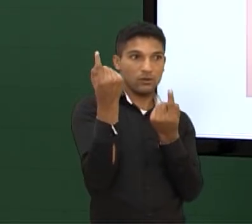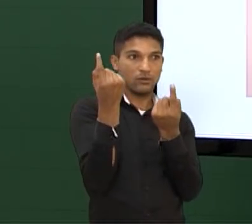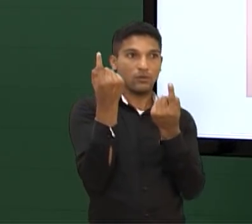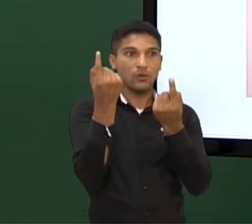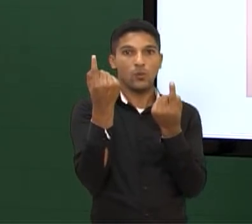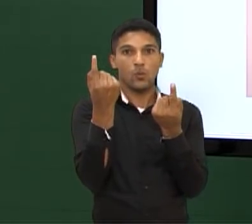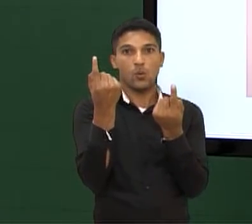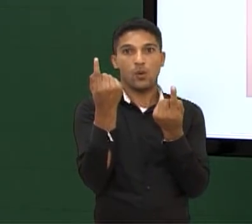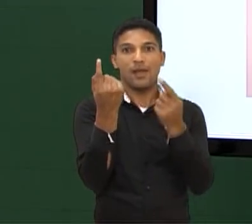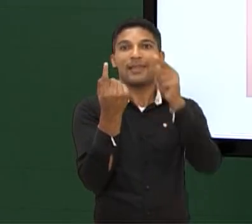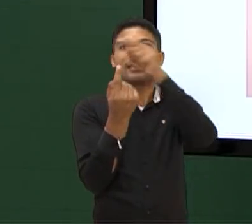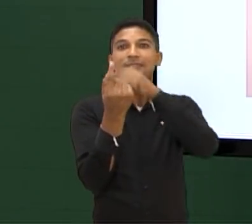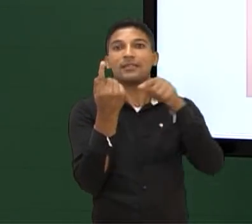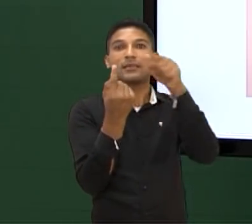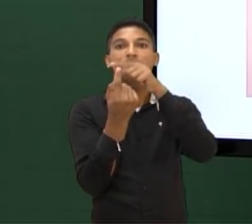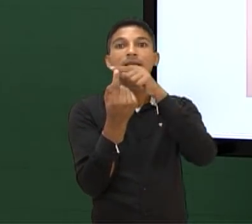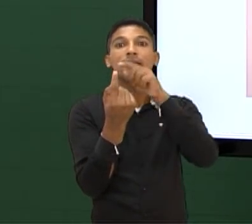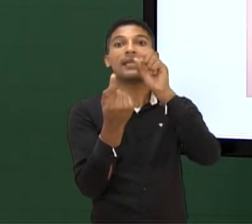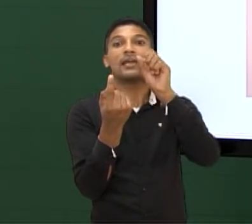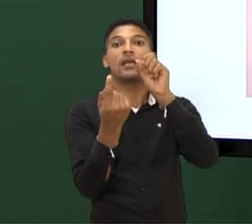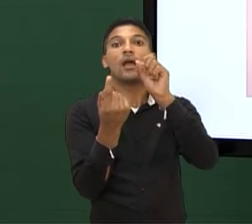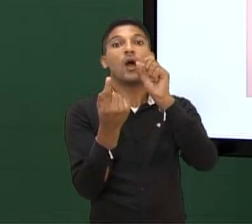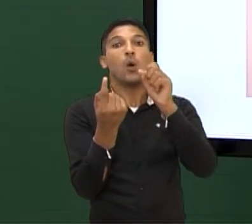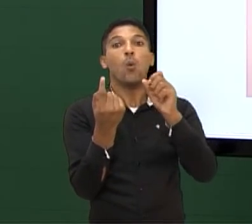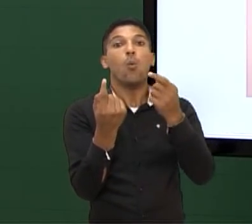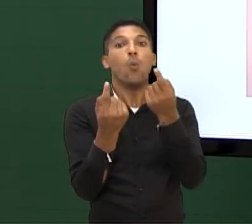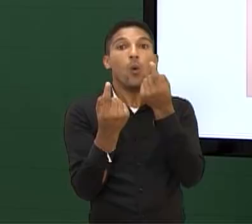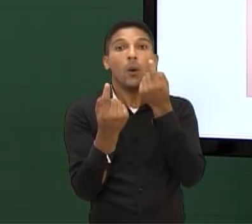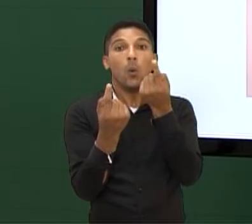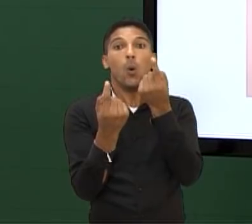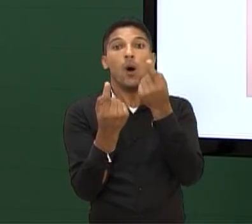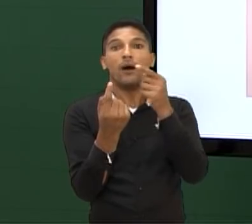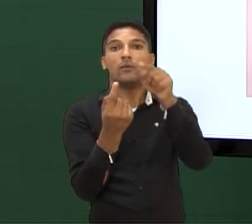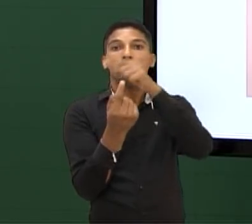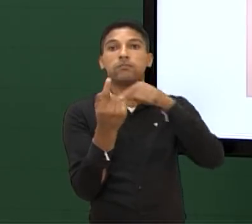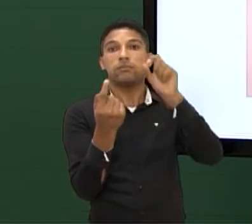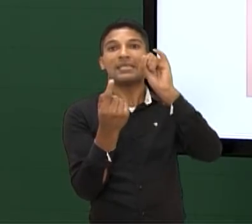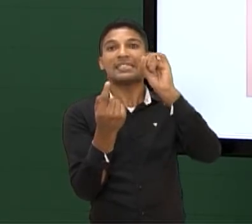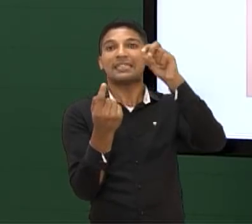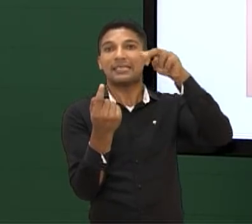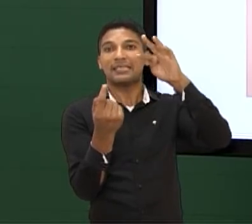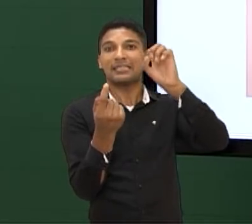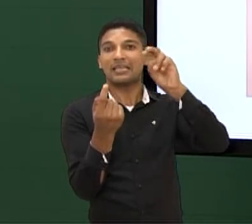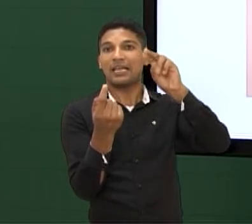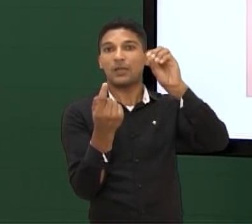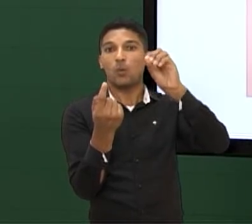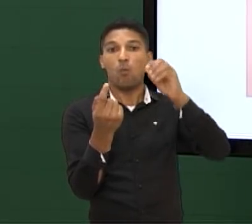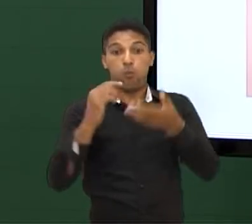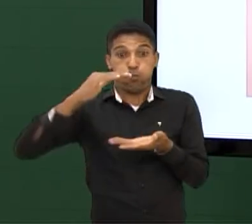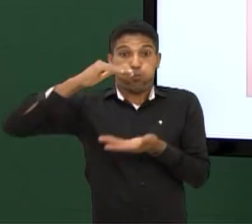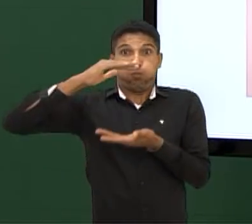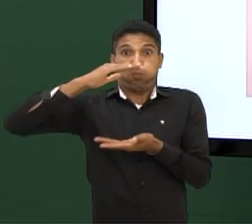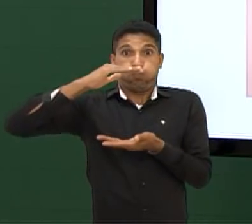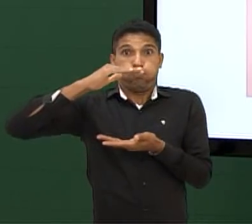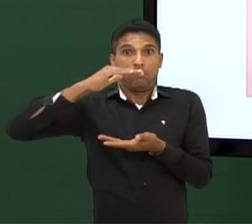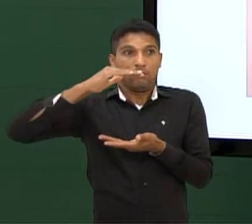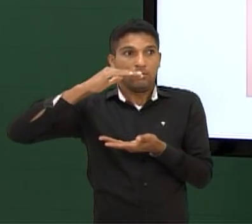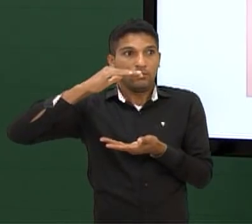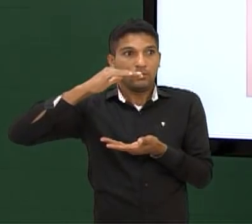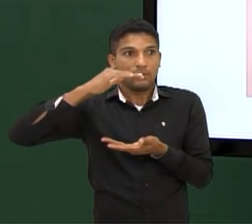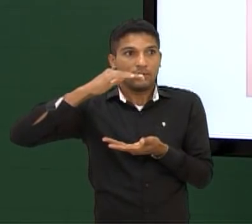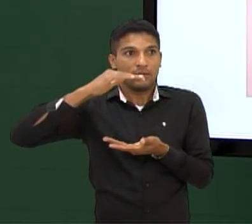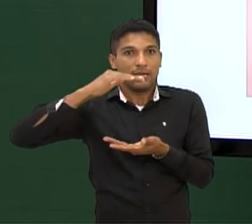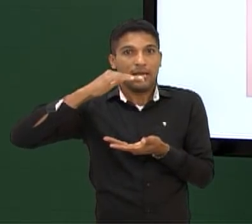parte inteira, 1 inteiro, certo? Encontrei como resultado. E quem que sobrou? Qual que é o meu resto aqui? O